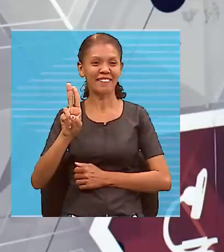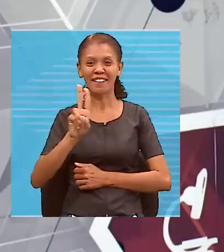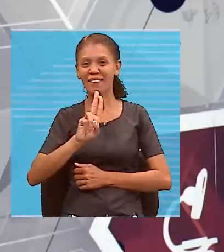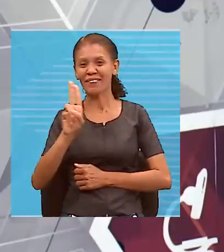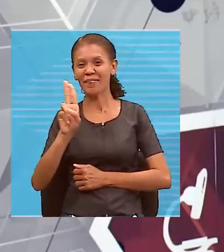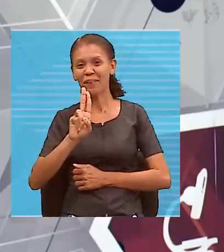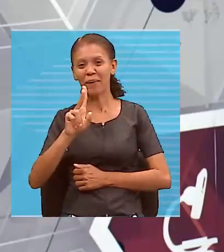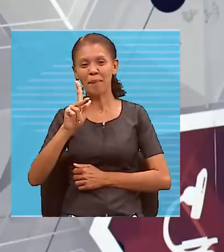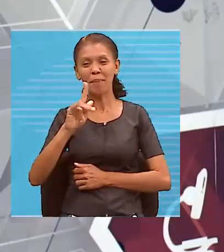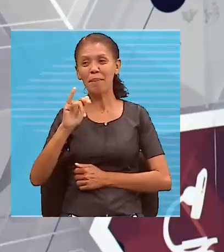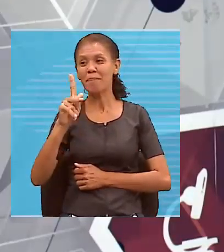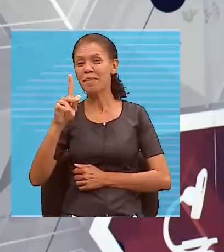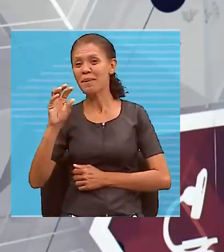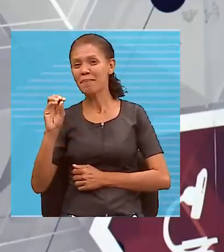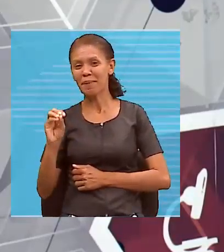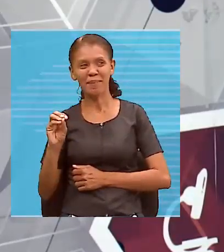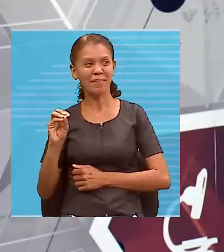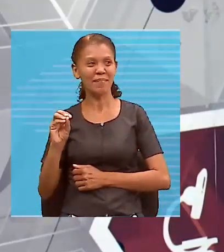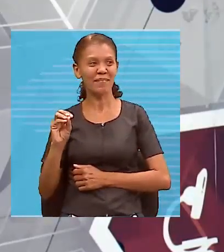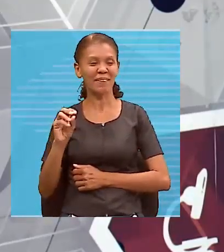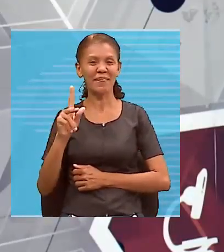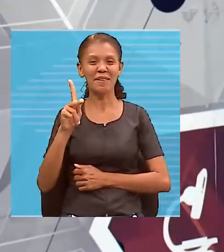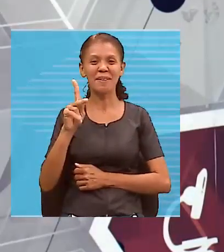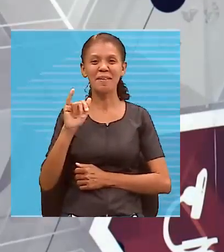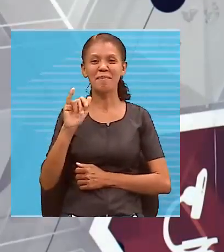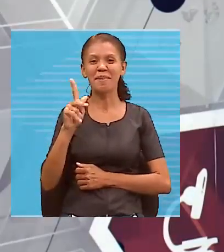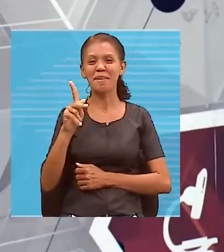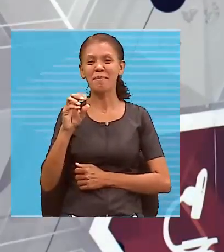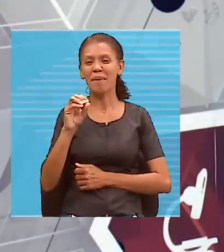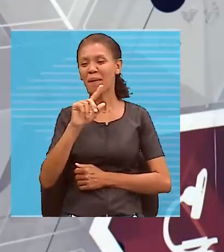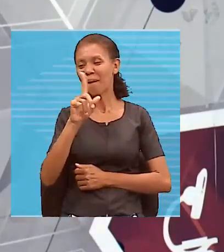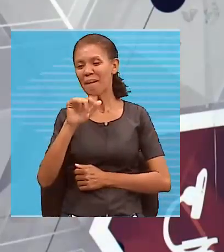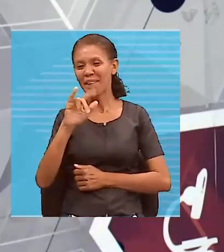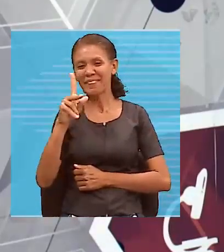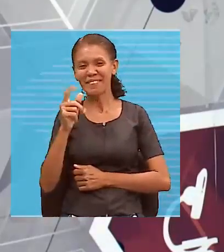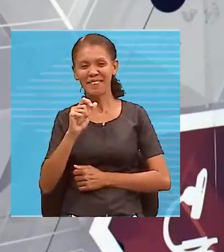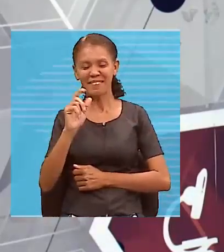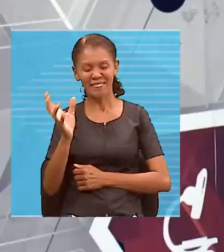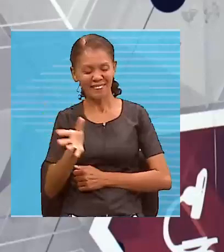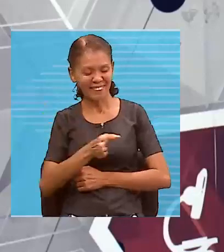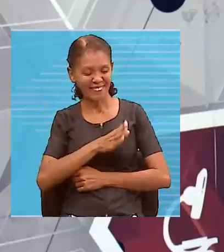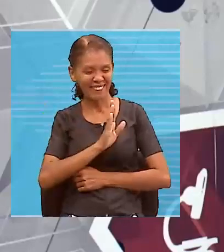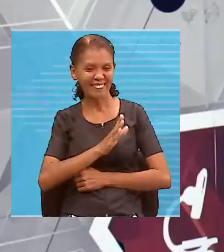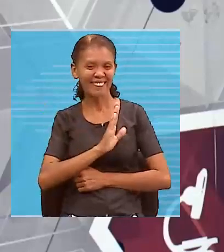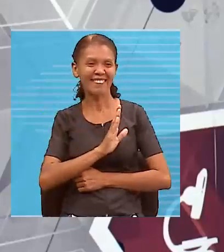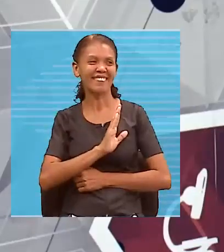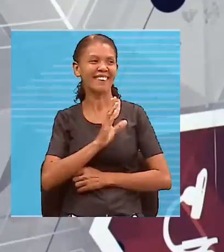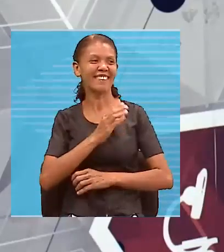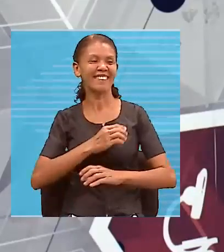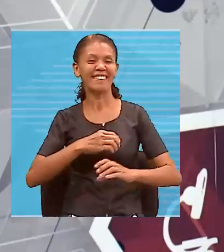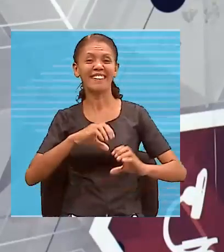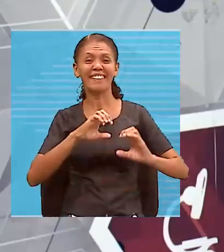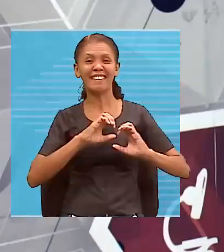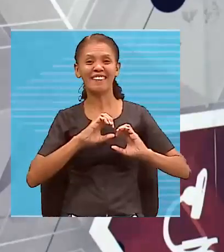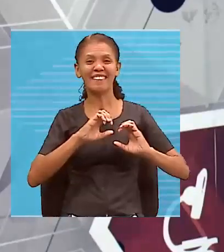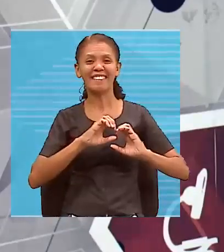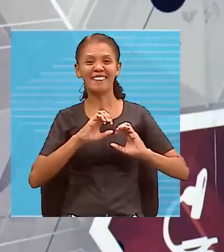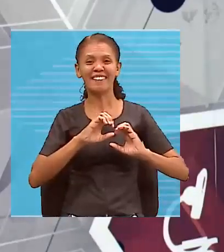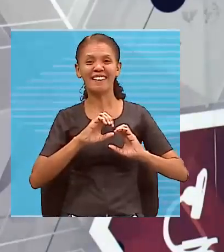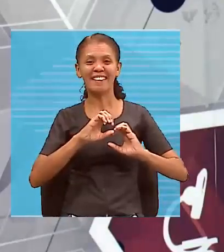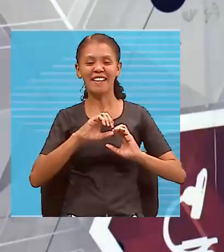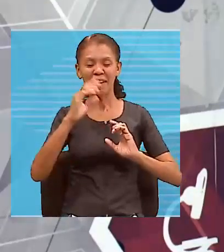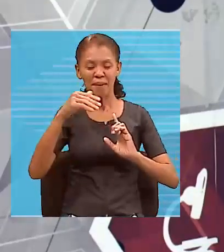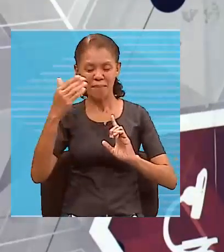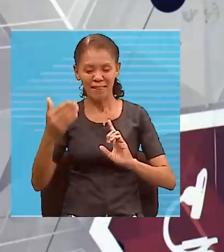peepli E aí pipo pipo pãozinhos de mil do meu coração e aí menção à você Professor